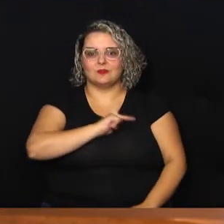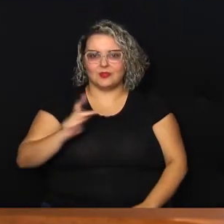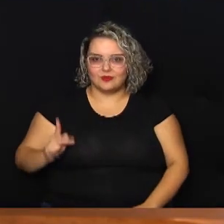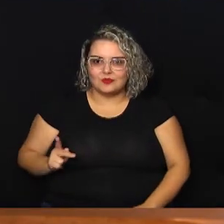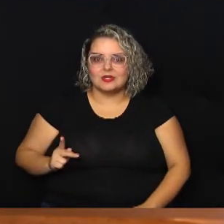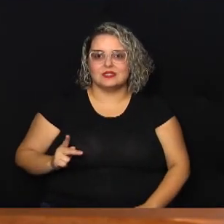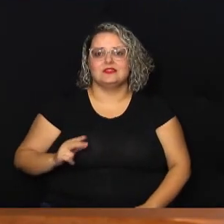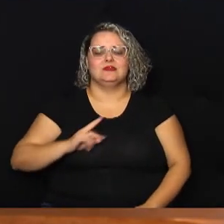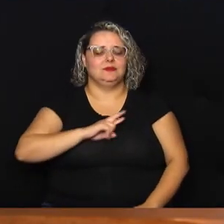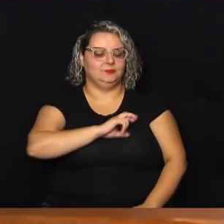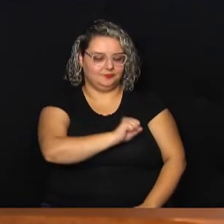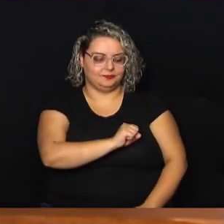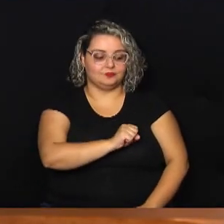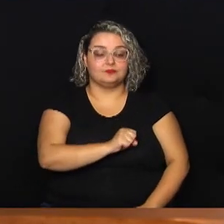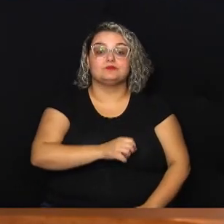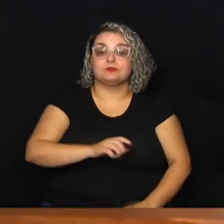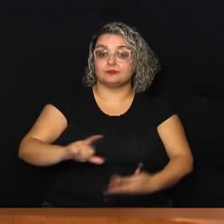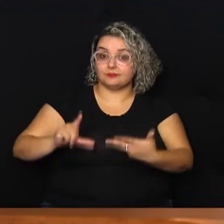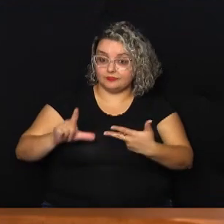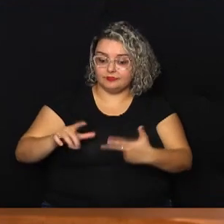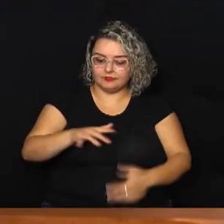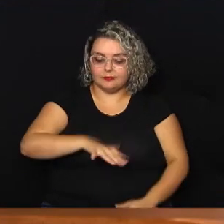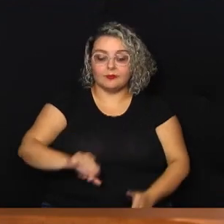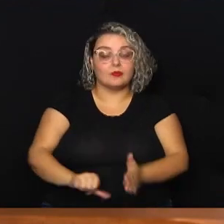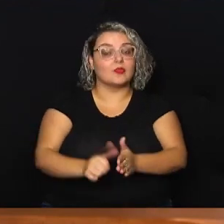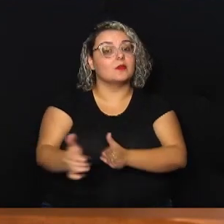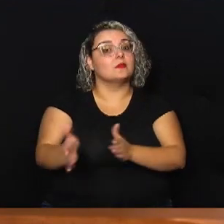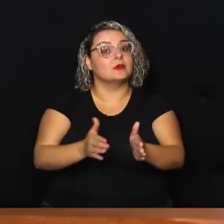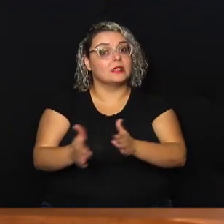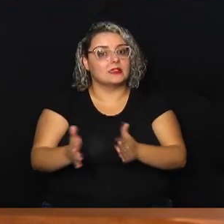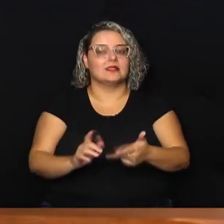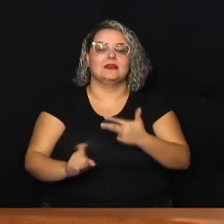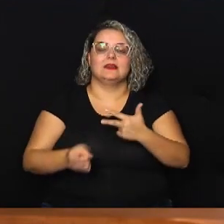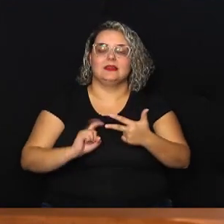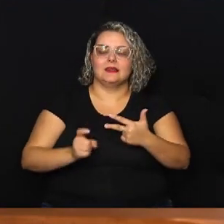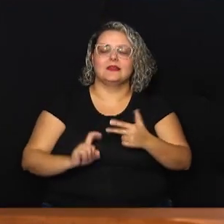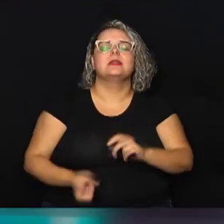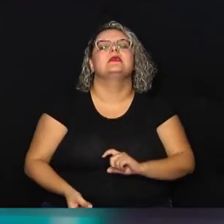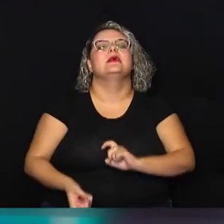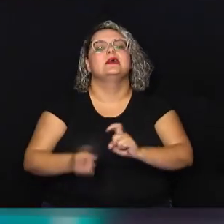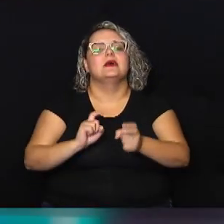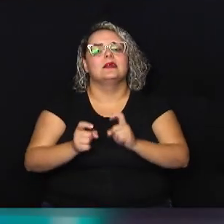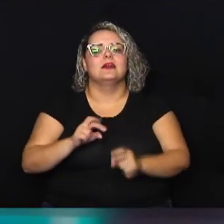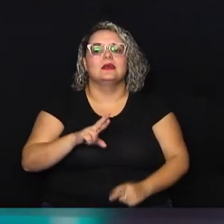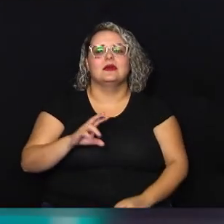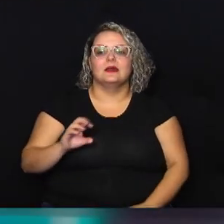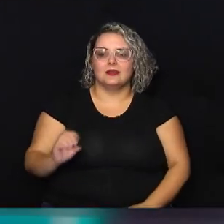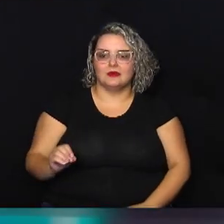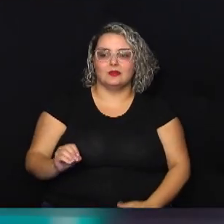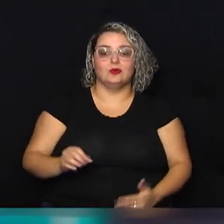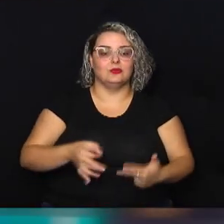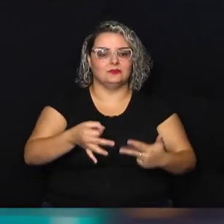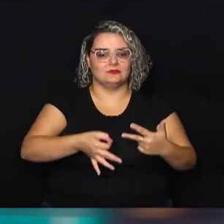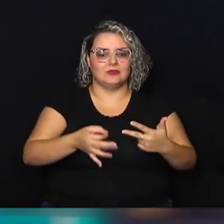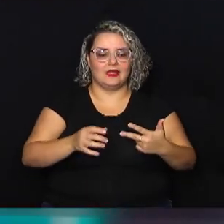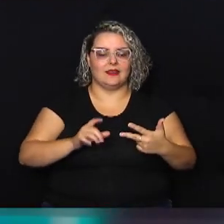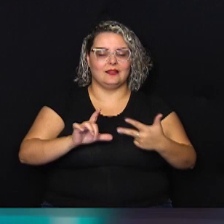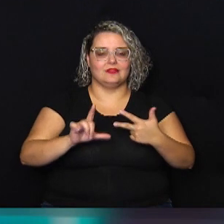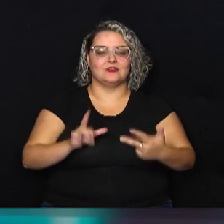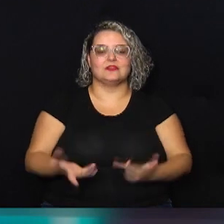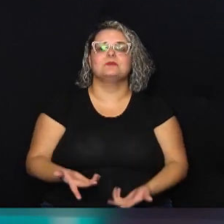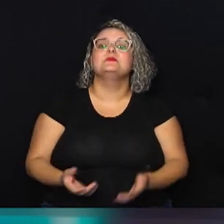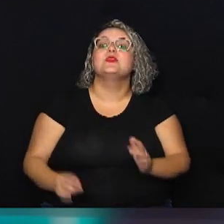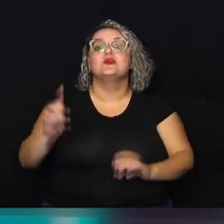Campineiro destinou a primeira parte da reunião ordinária desta quarta-feira para a celebração da data. O